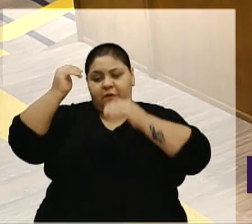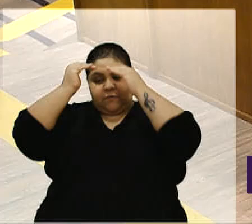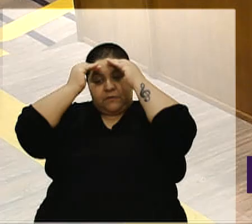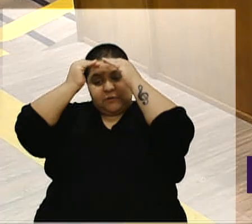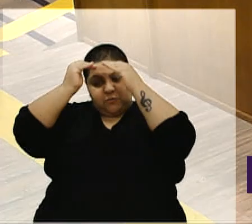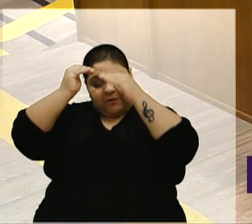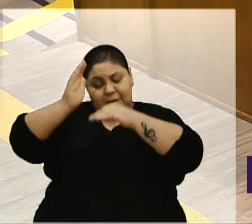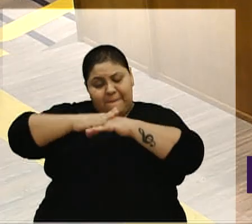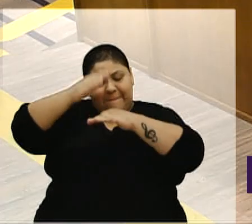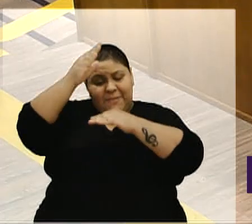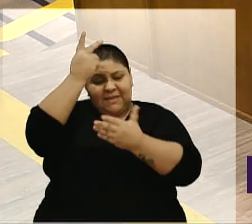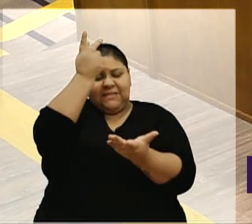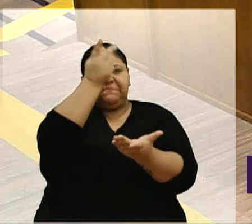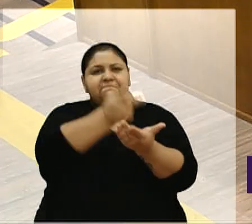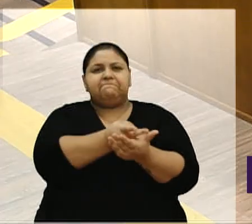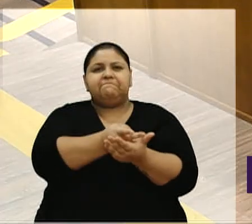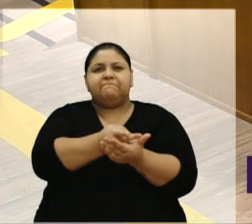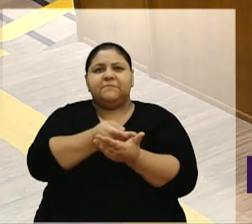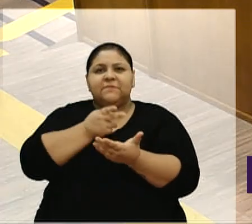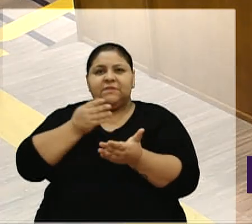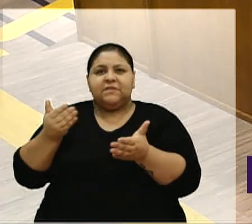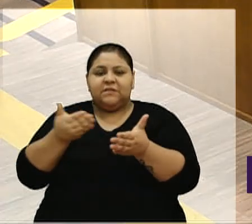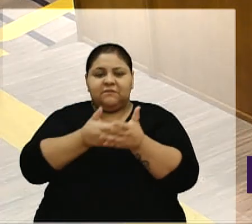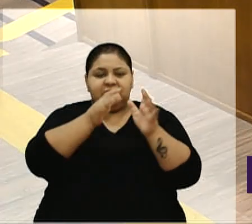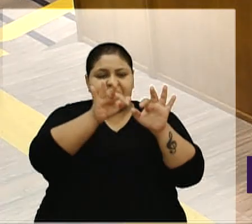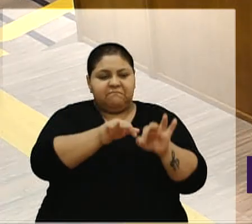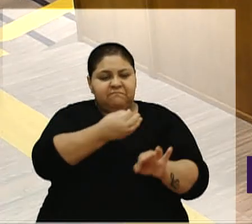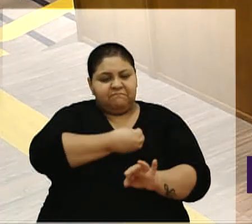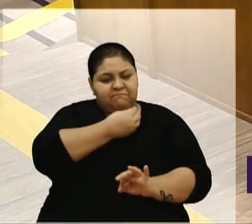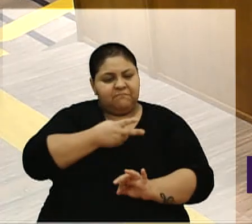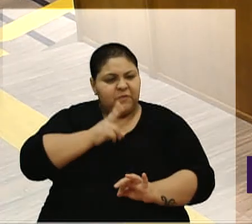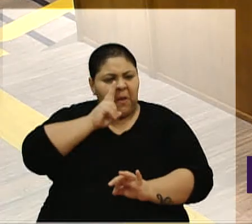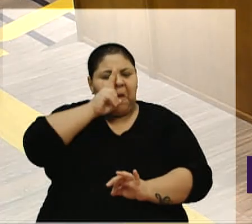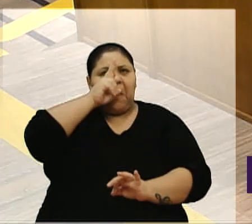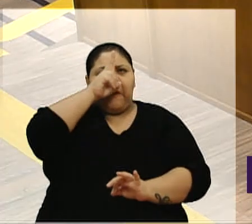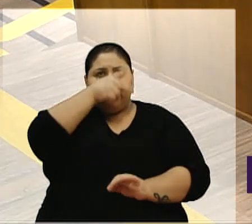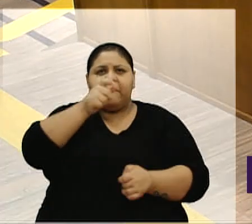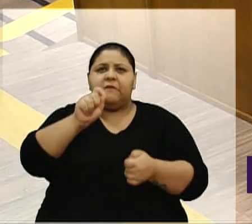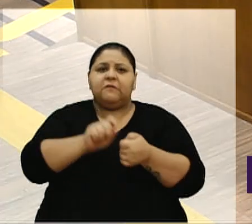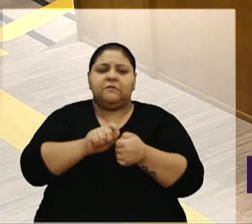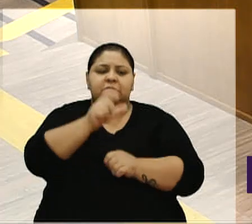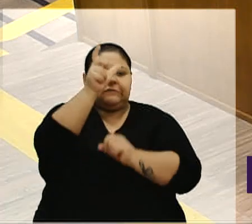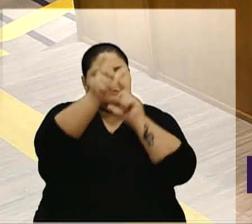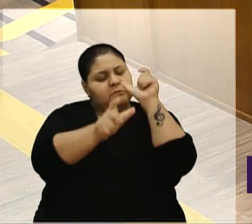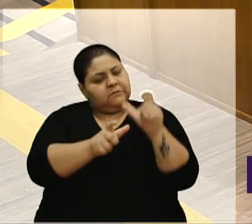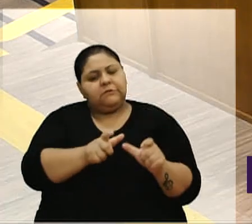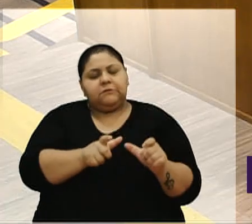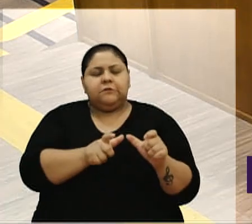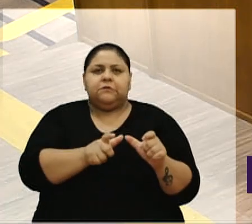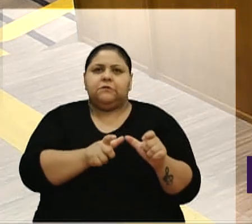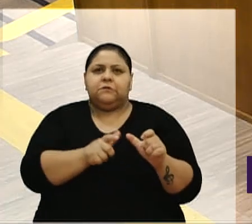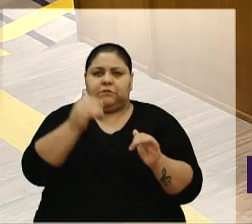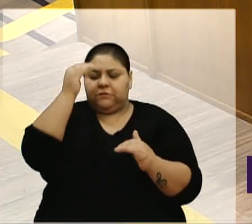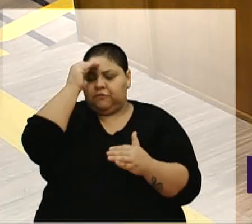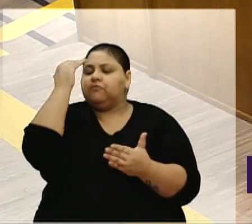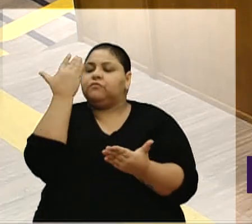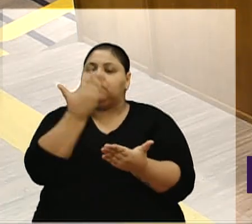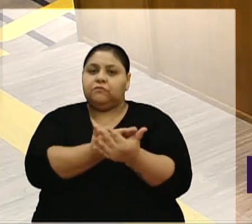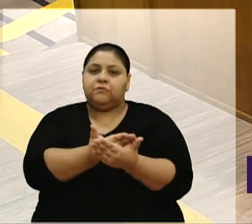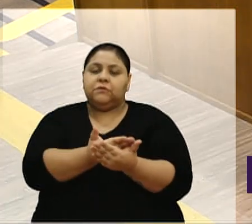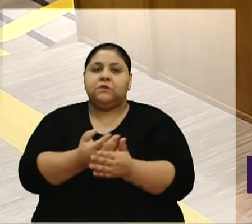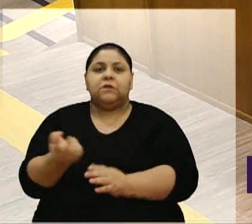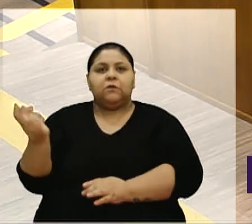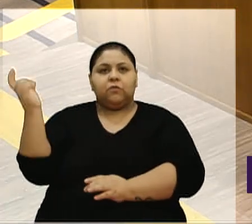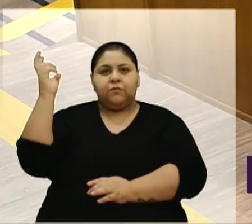título. Até o fim da minha vida, com as minhas forças, eu vou tentar fazer com que as pessoas acreditem na